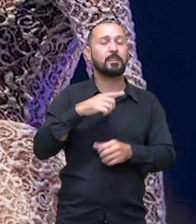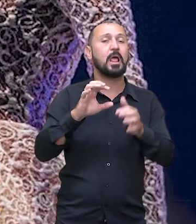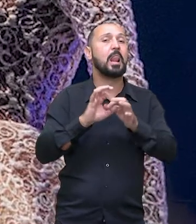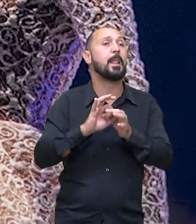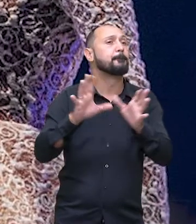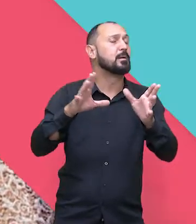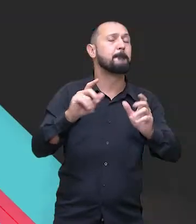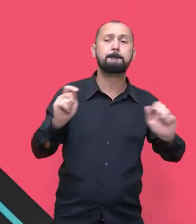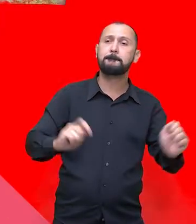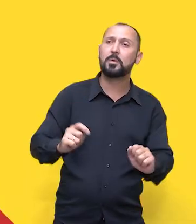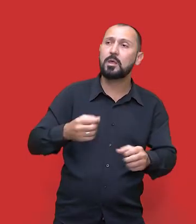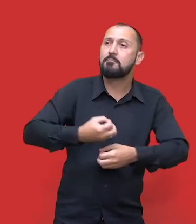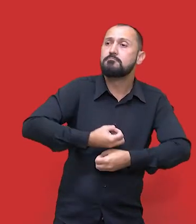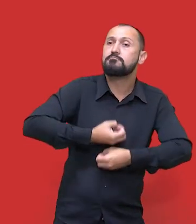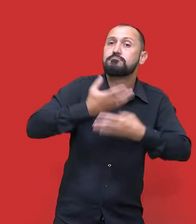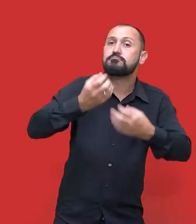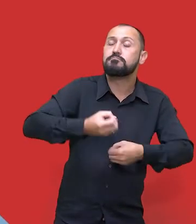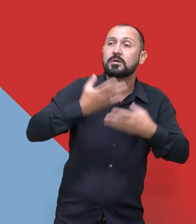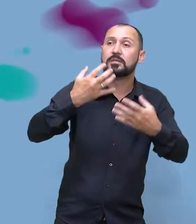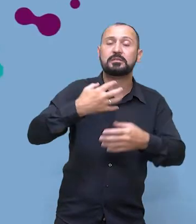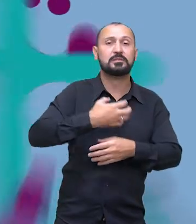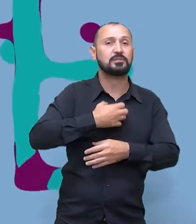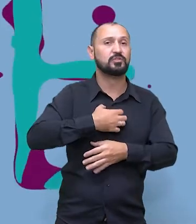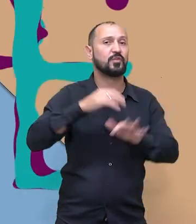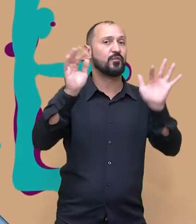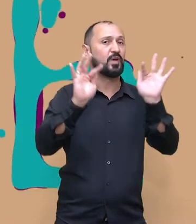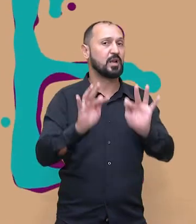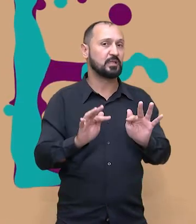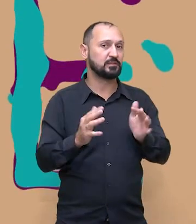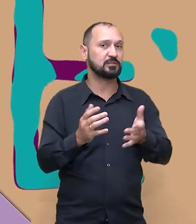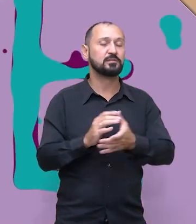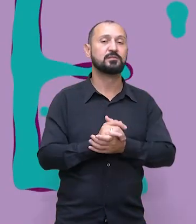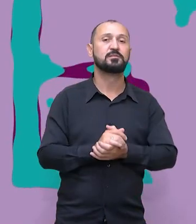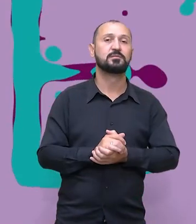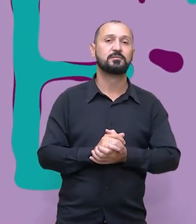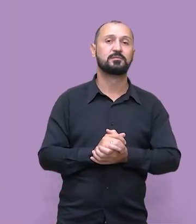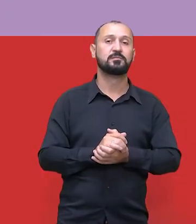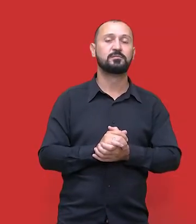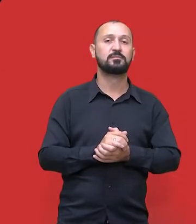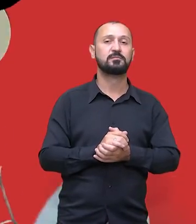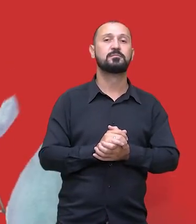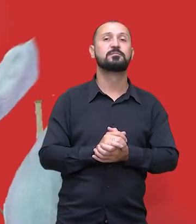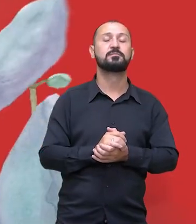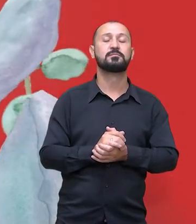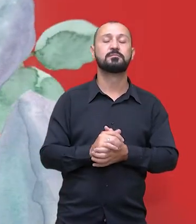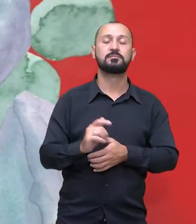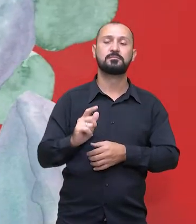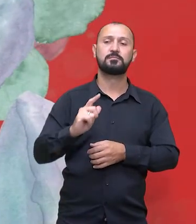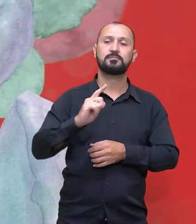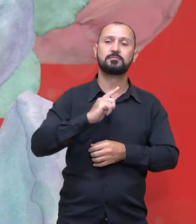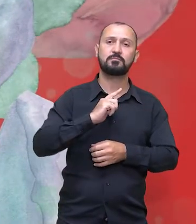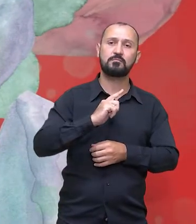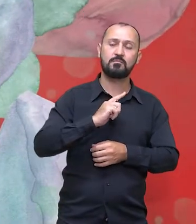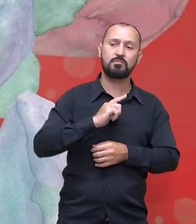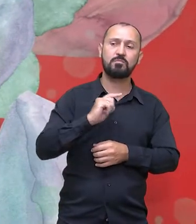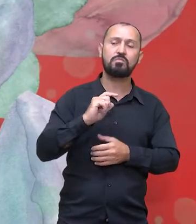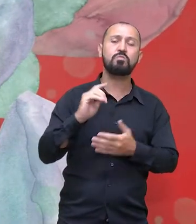é ter liberdade de expressão, é ser feliz, é poder